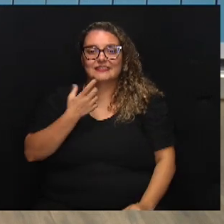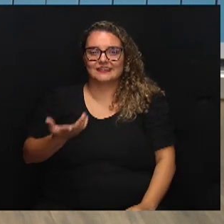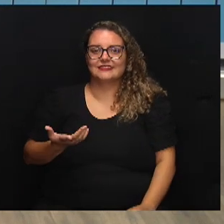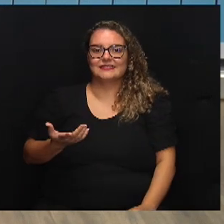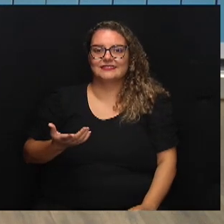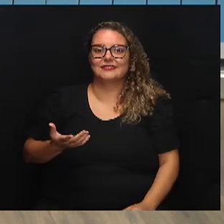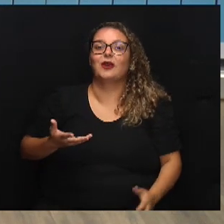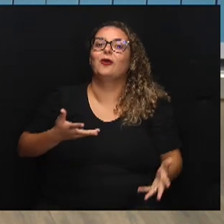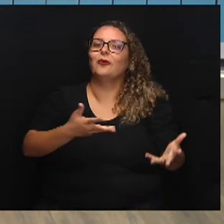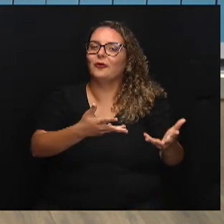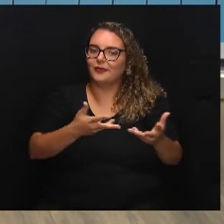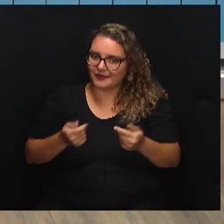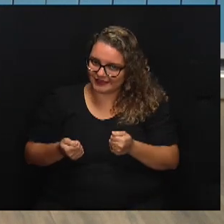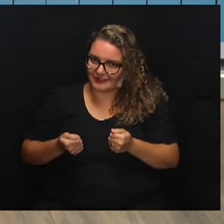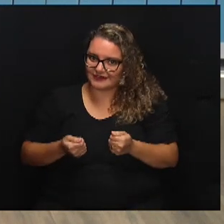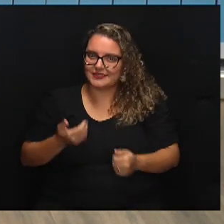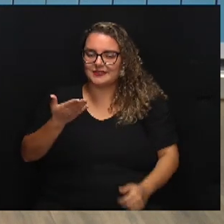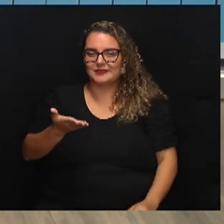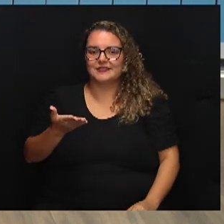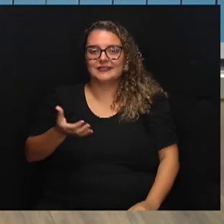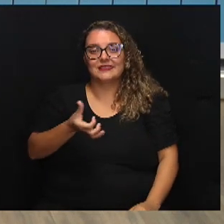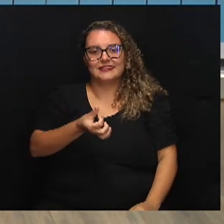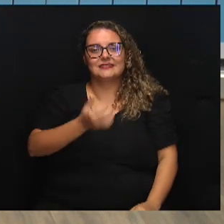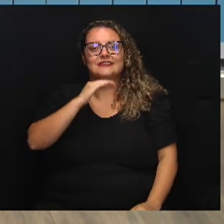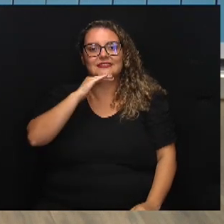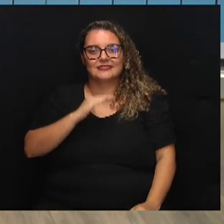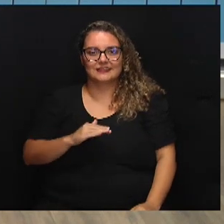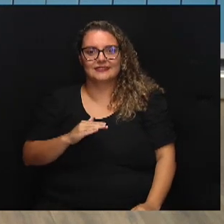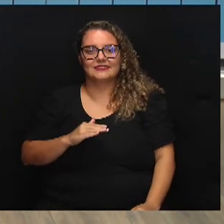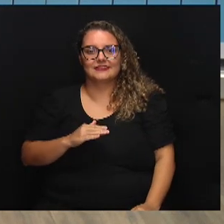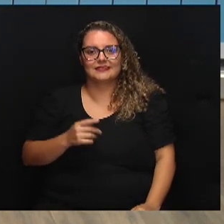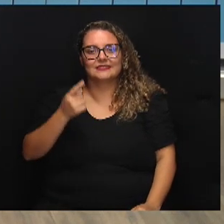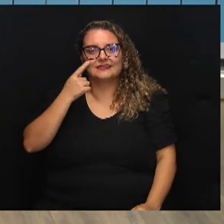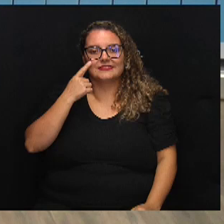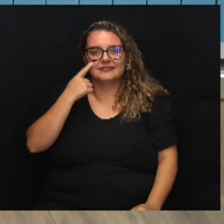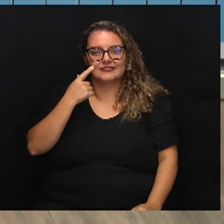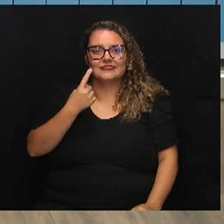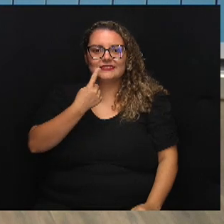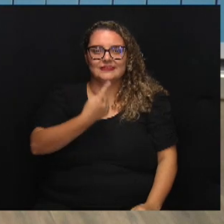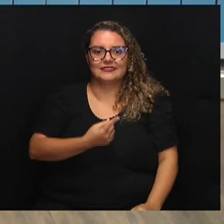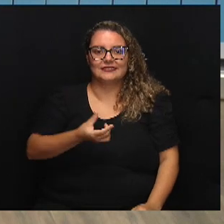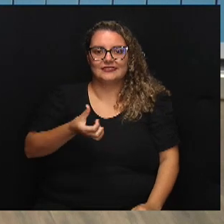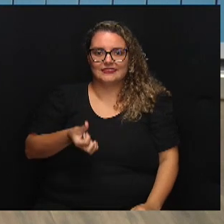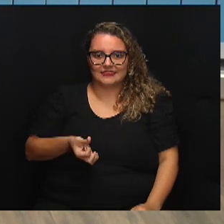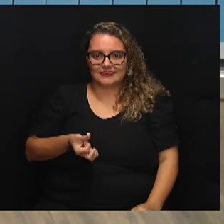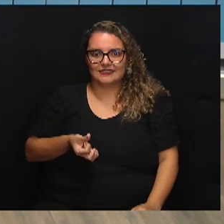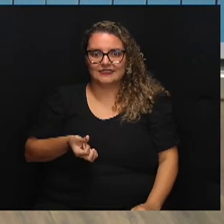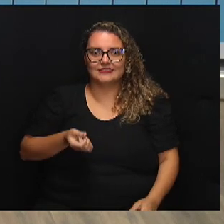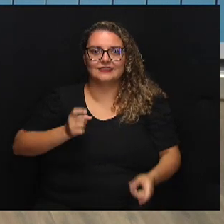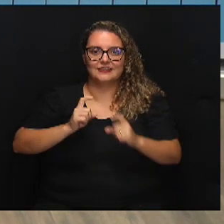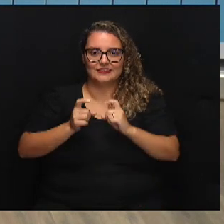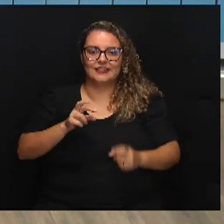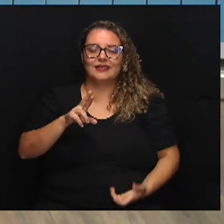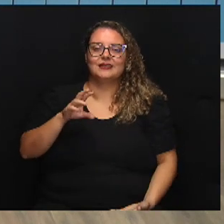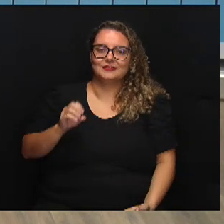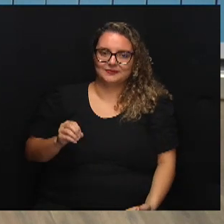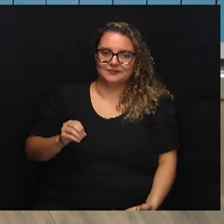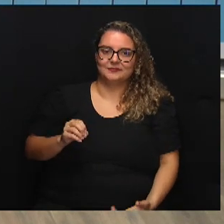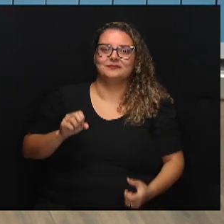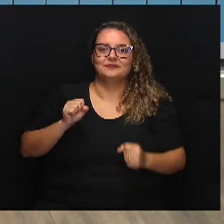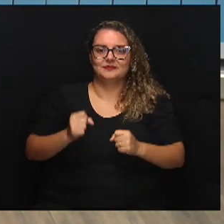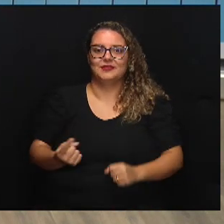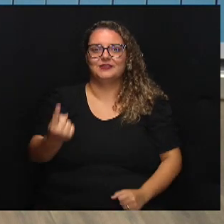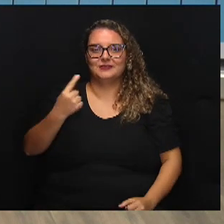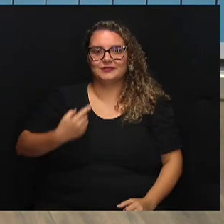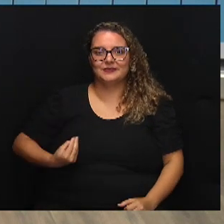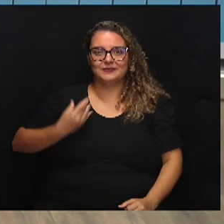o convite para que você às 6 horas da tarde confira a 16ª reunião ordinária. Pode vir